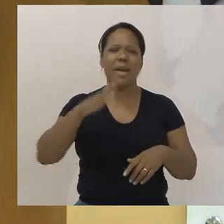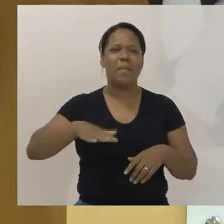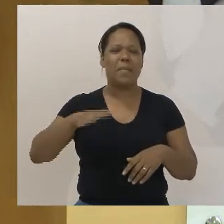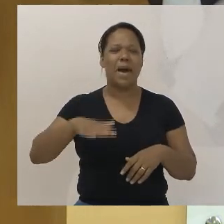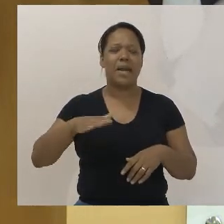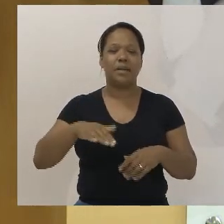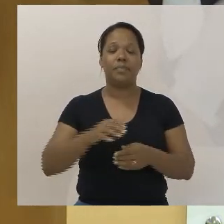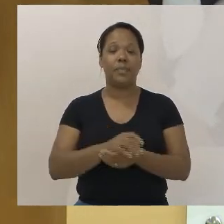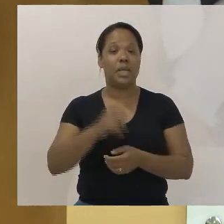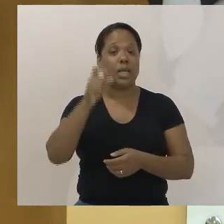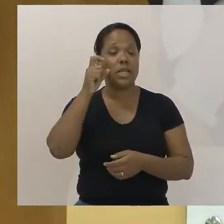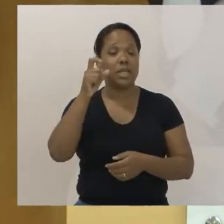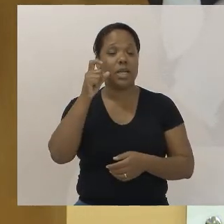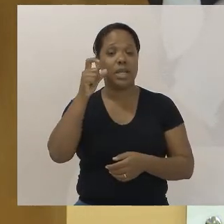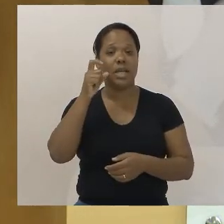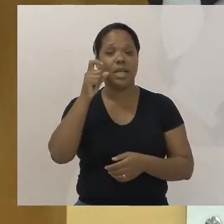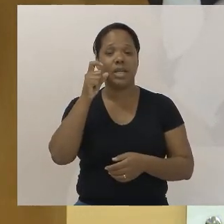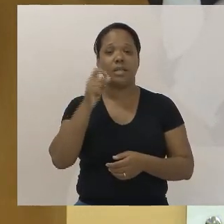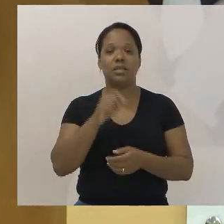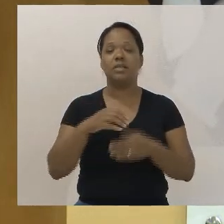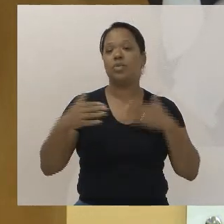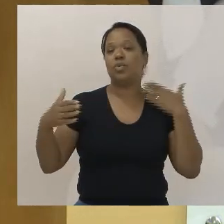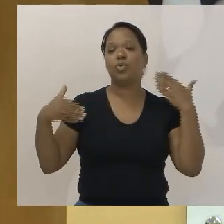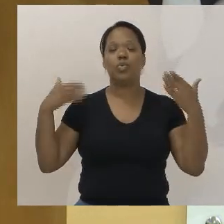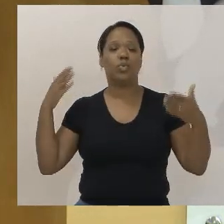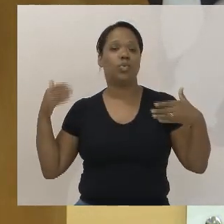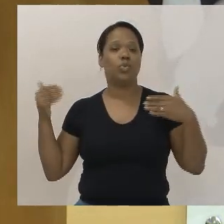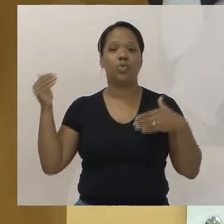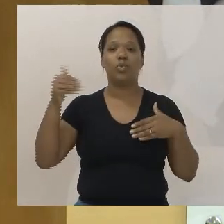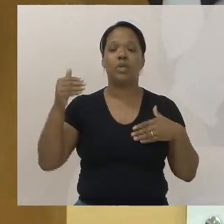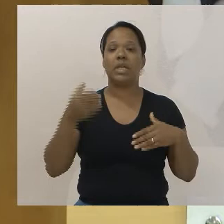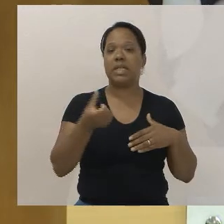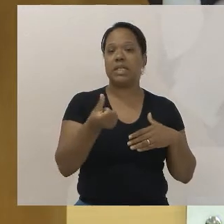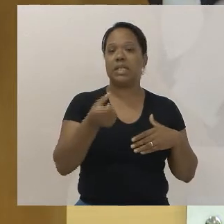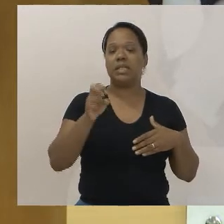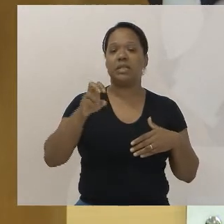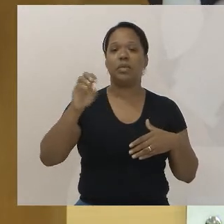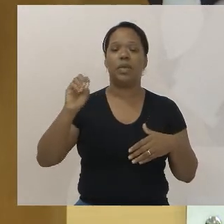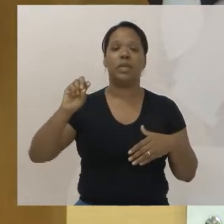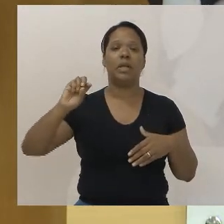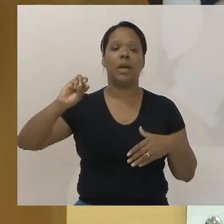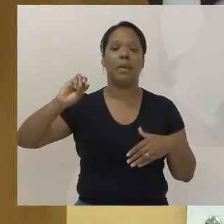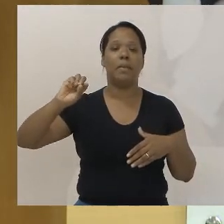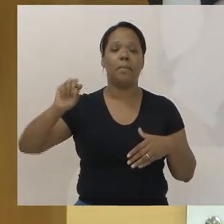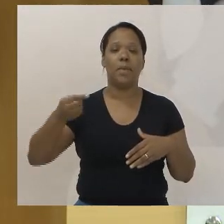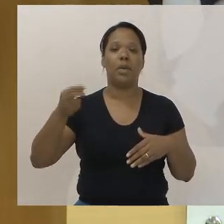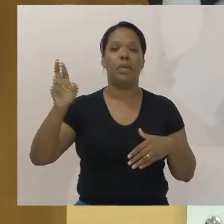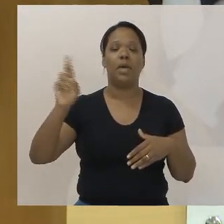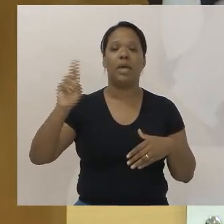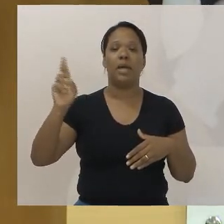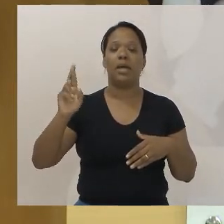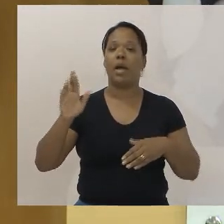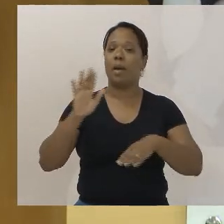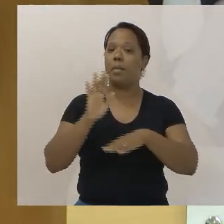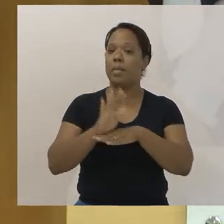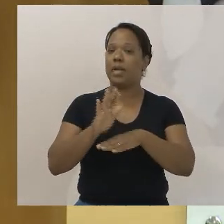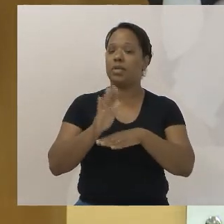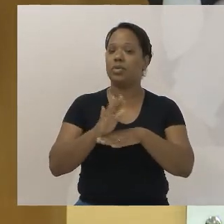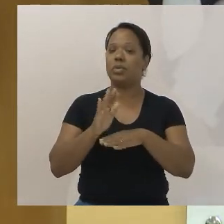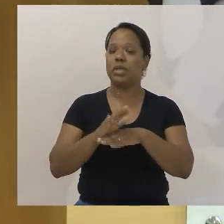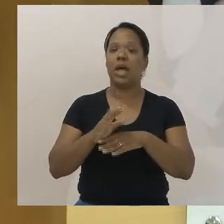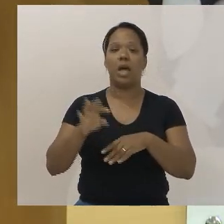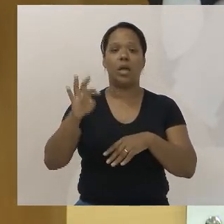município de interesse turístico que já cair vai receber em torno de 650 mil reais todo ano para investir no turismo na nossa